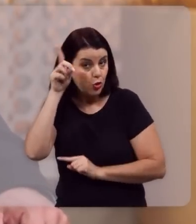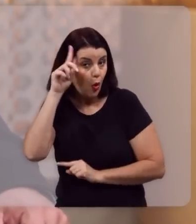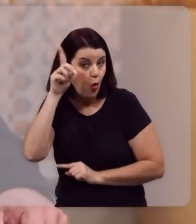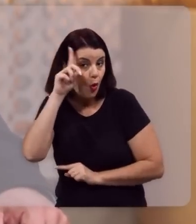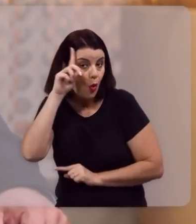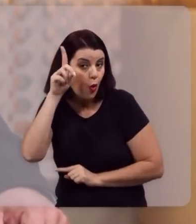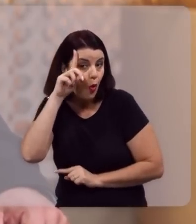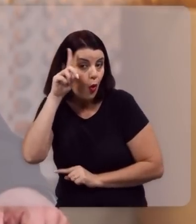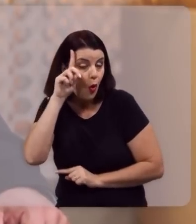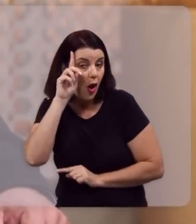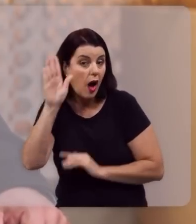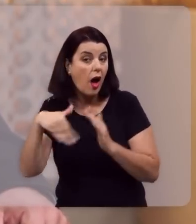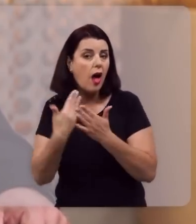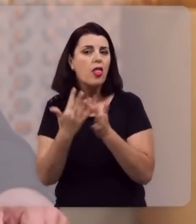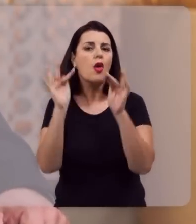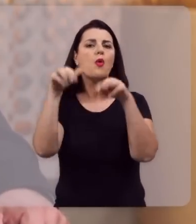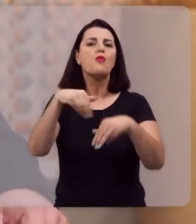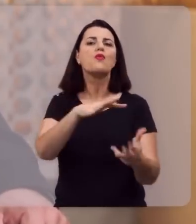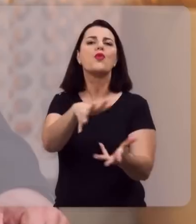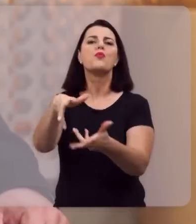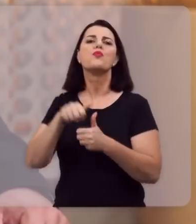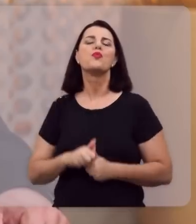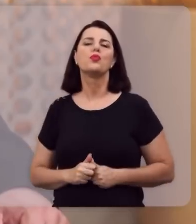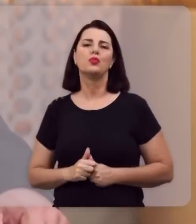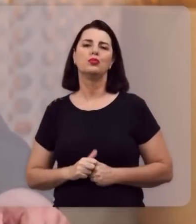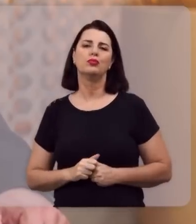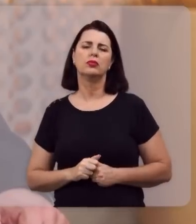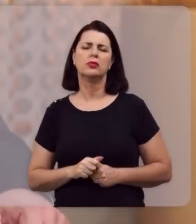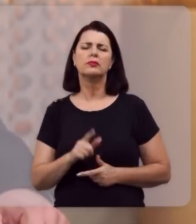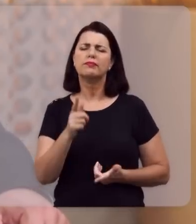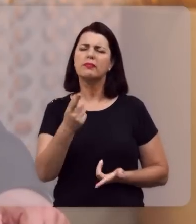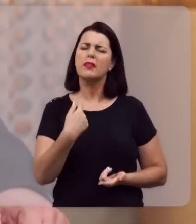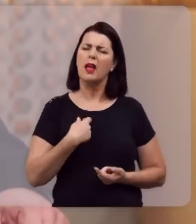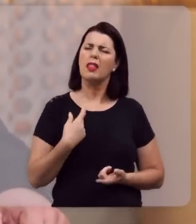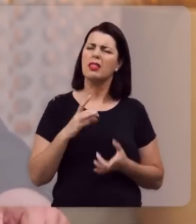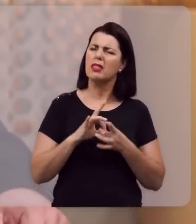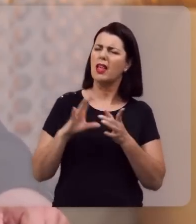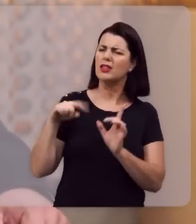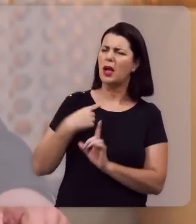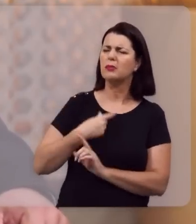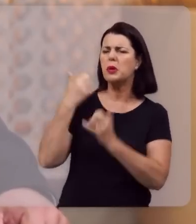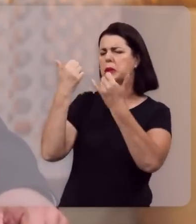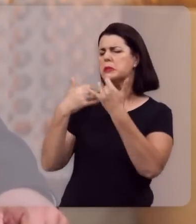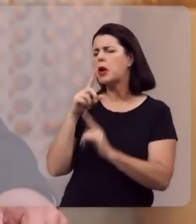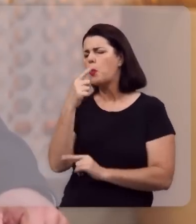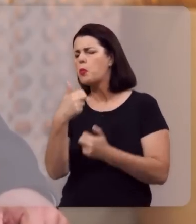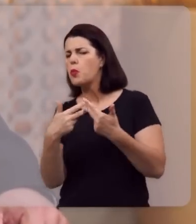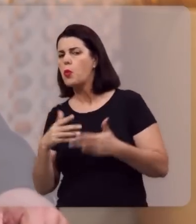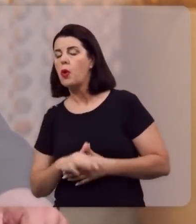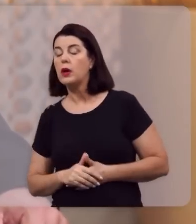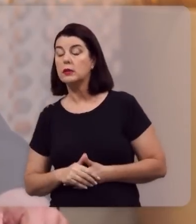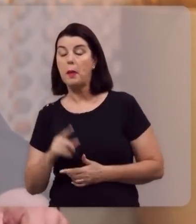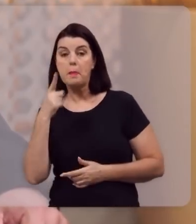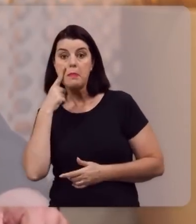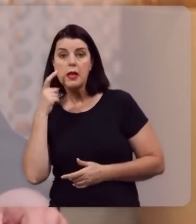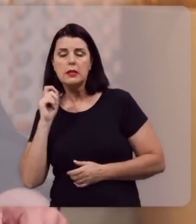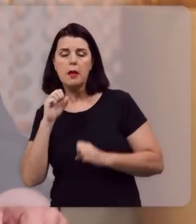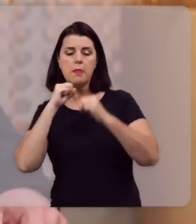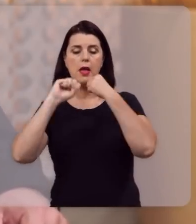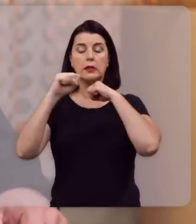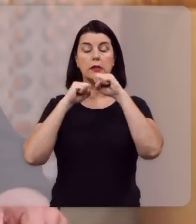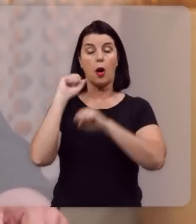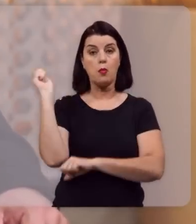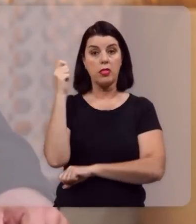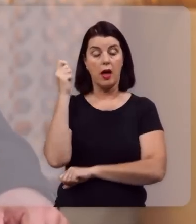até a consumação do século. Se você me permite uma parte, é interessante nós percebermos o que o salmista